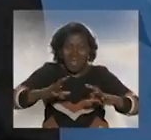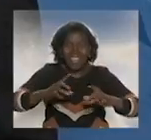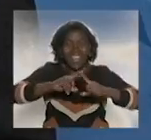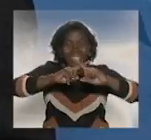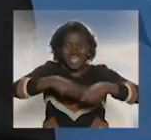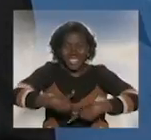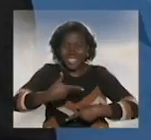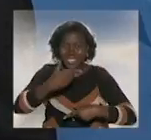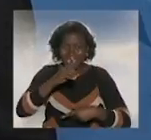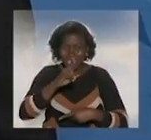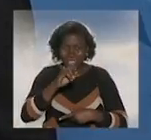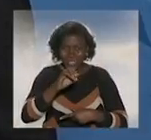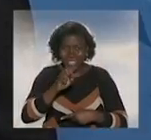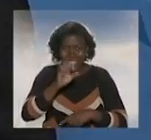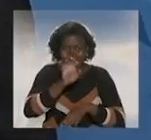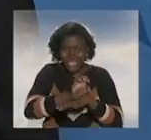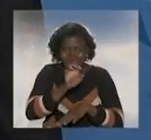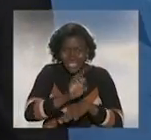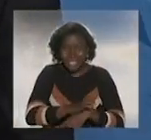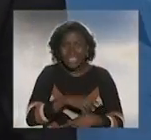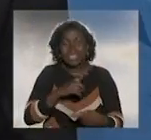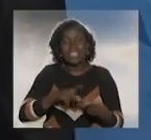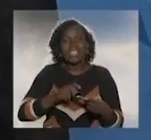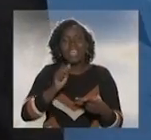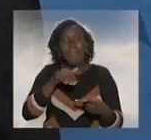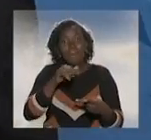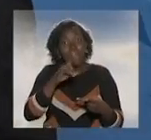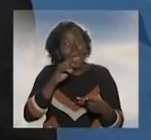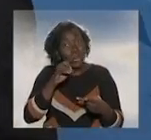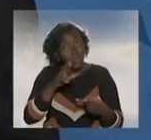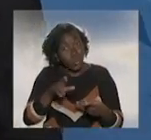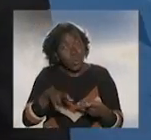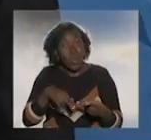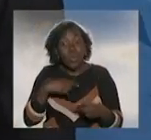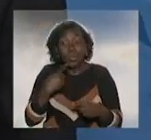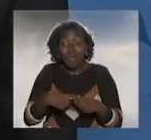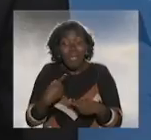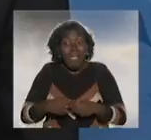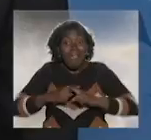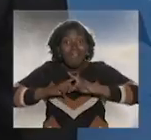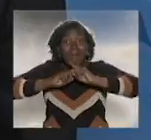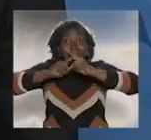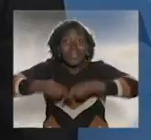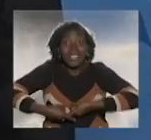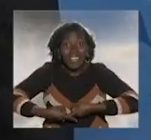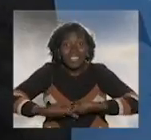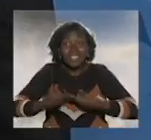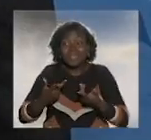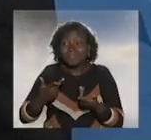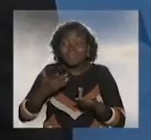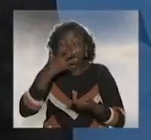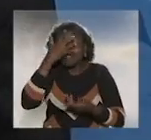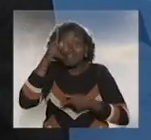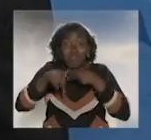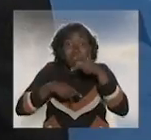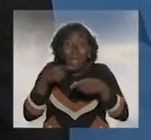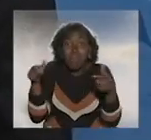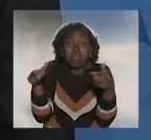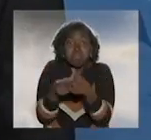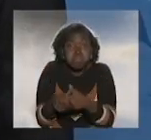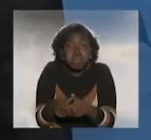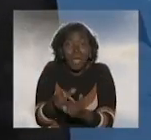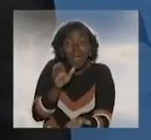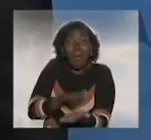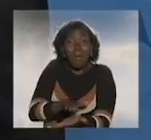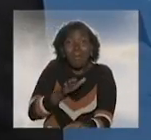da segunda divisão estadual, amador da capital, porque são campeonatos que deficitários, o público é muito reduzido